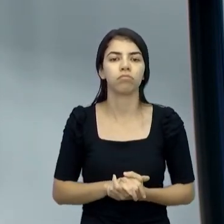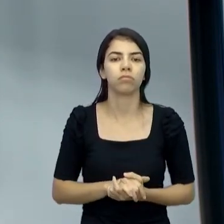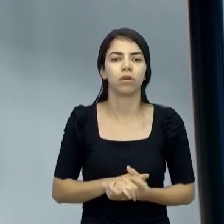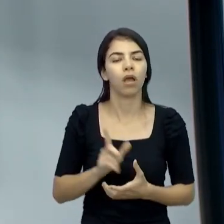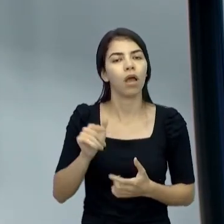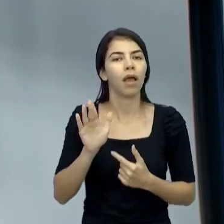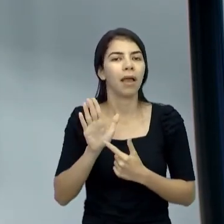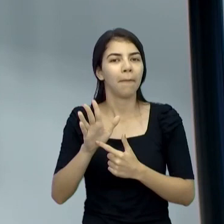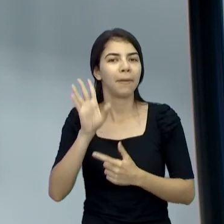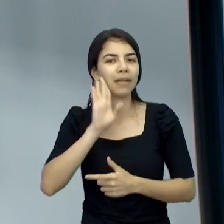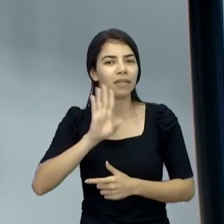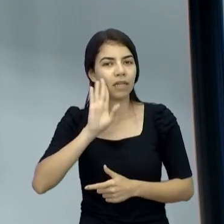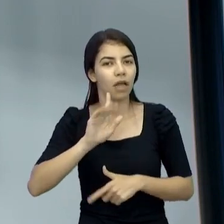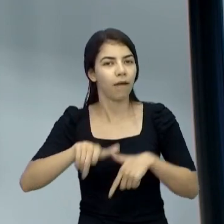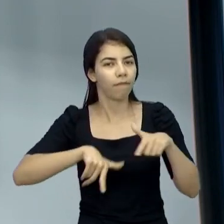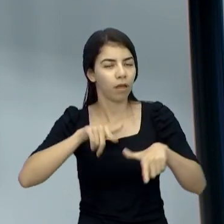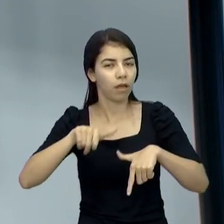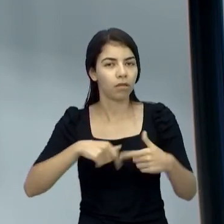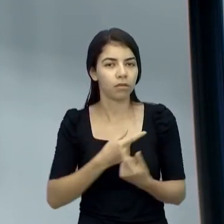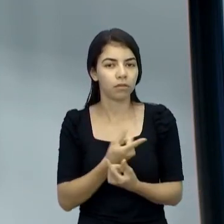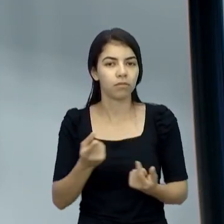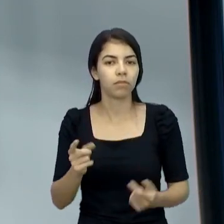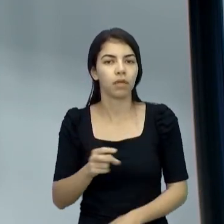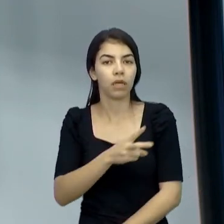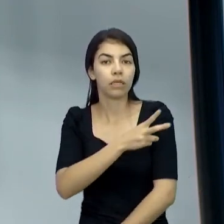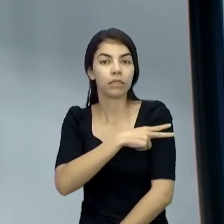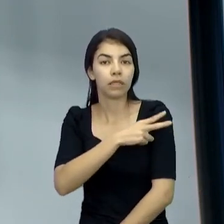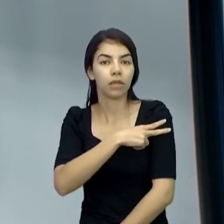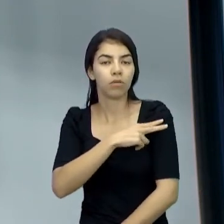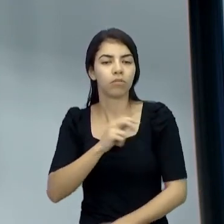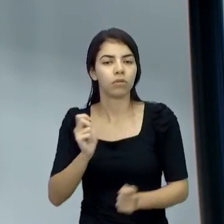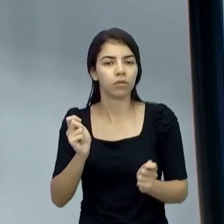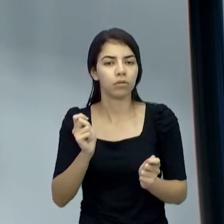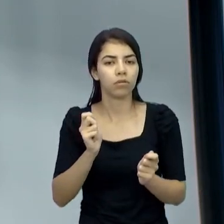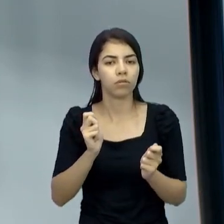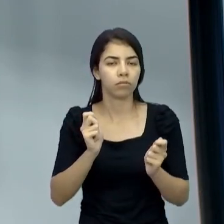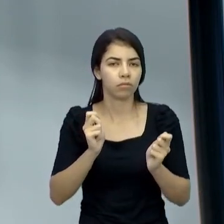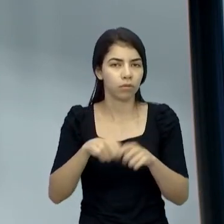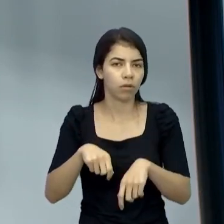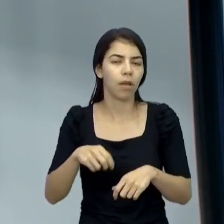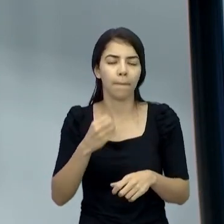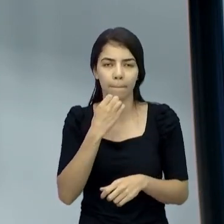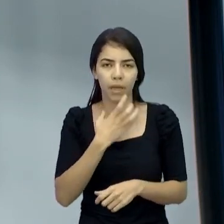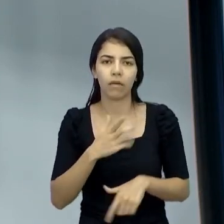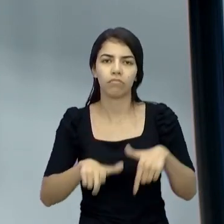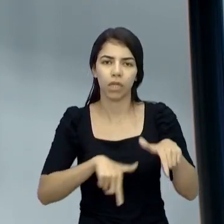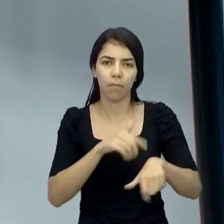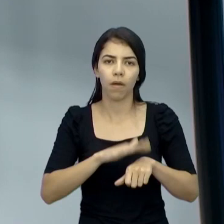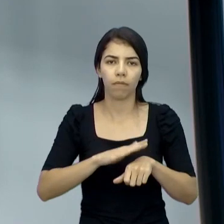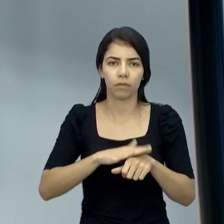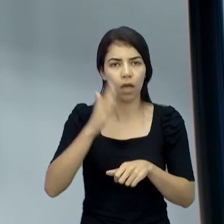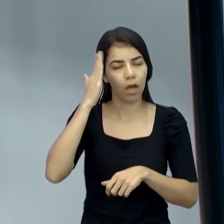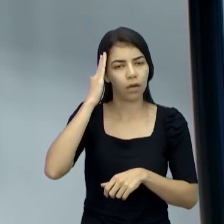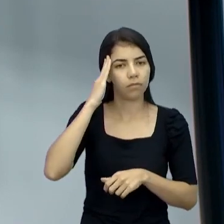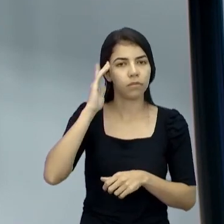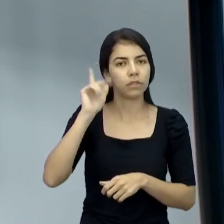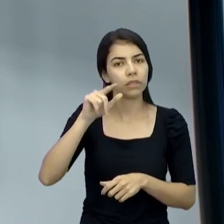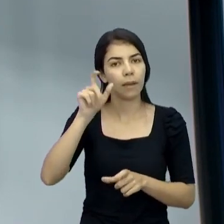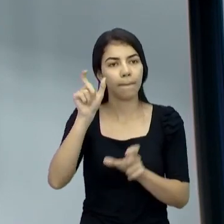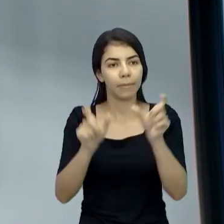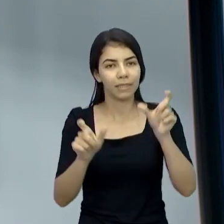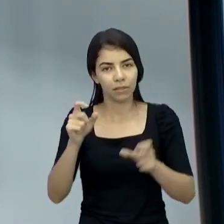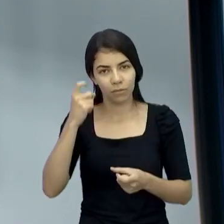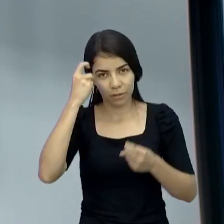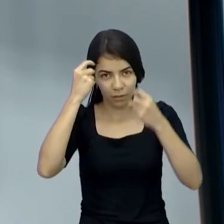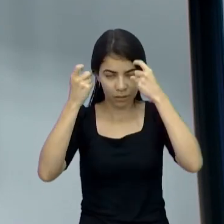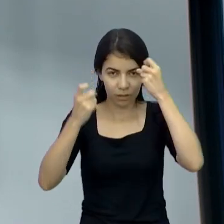aquela apresentação bacana que vocês aí da segunda série, de maneira geral, conseguem fazer muito, muito bem. Né? Se tem gente criativa,